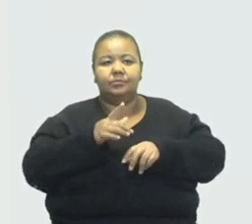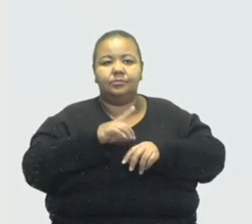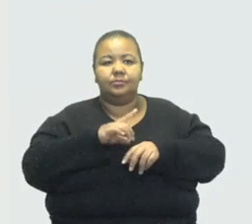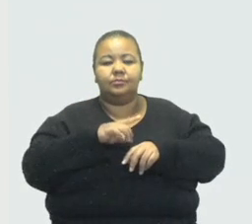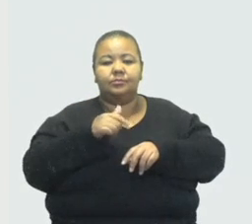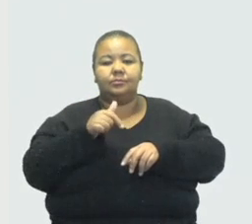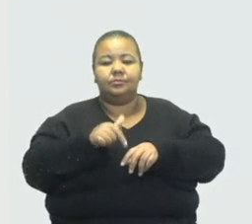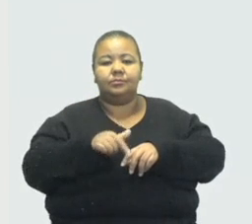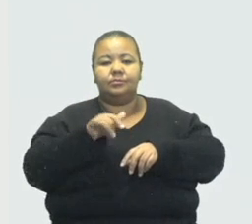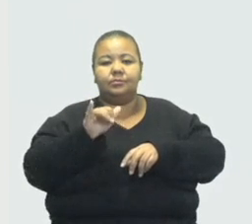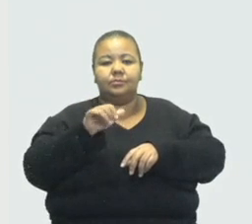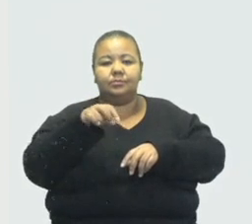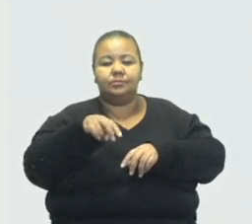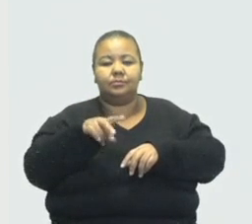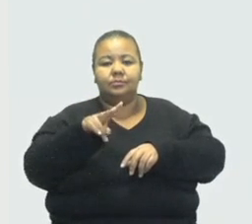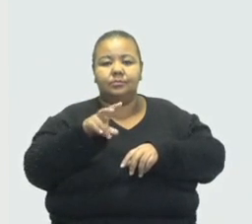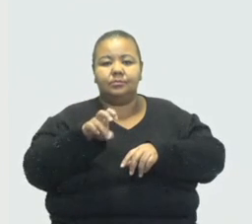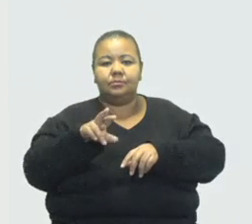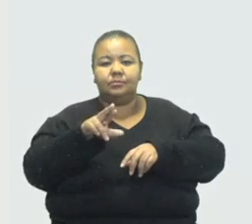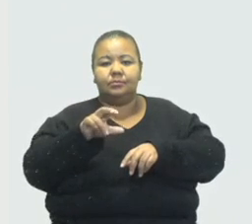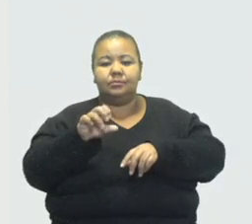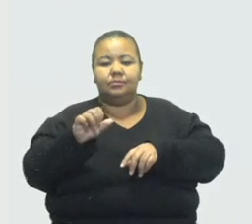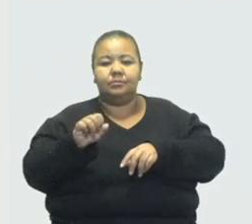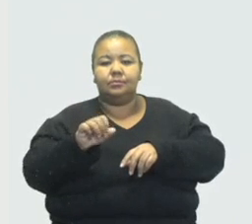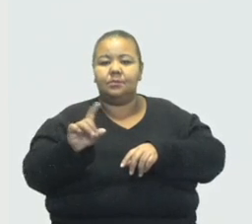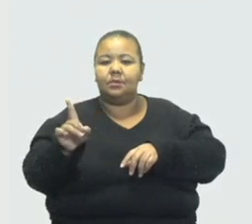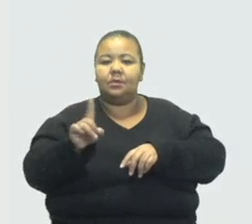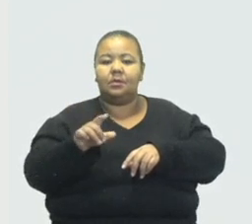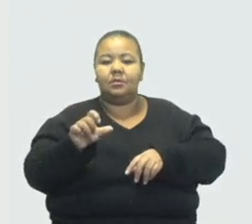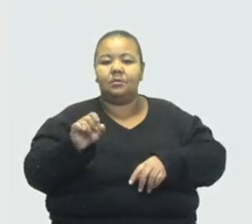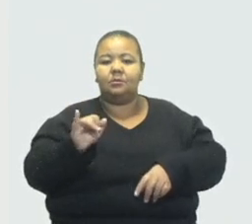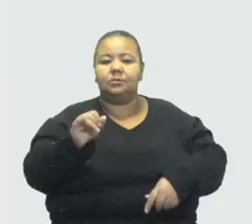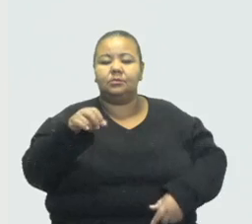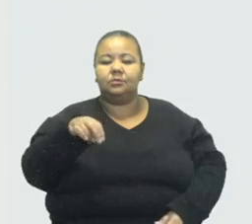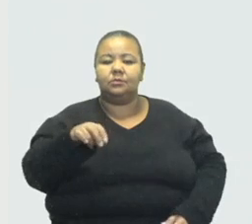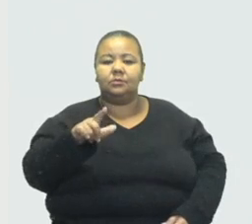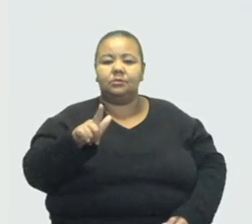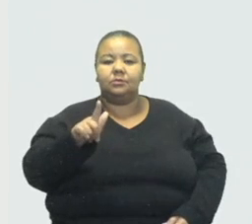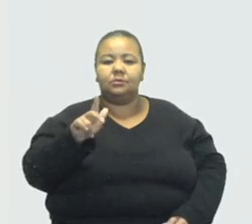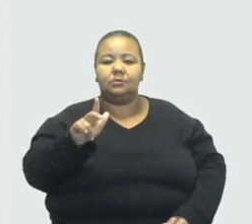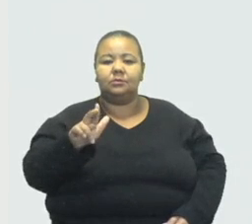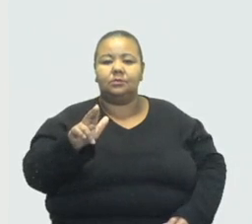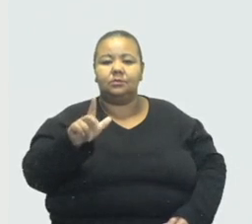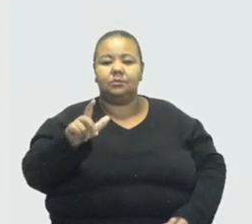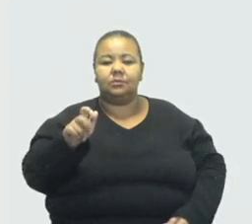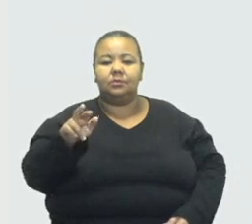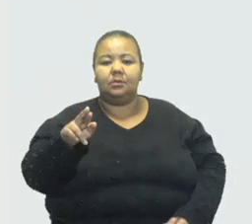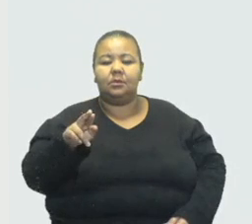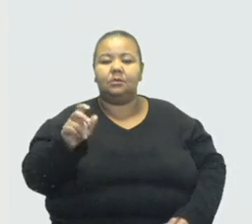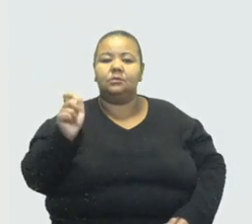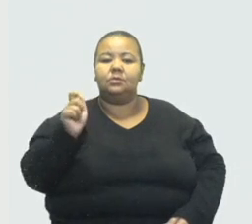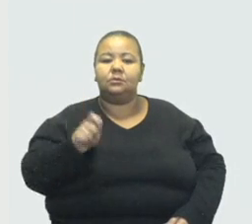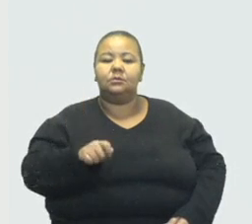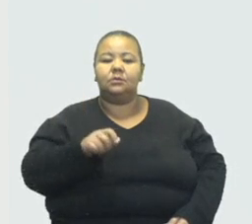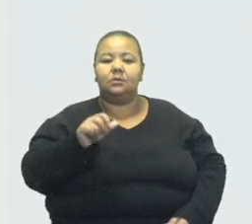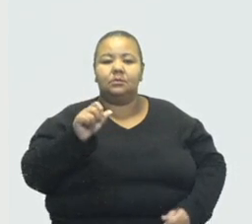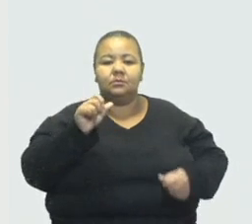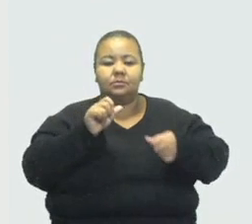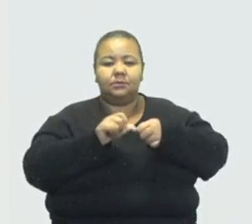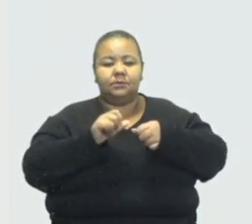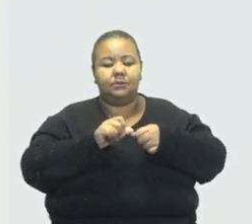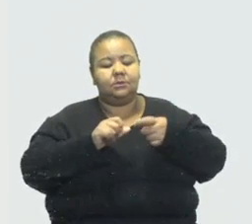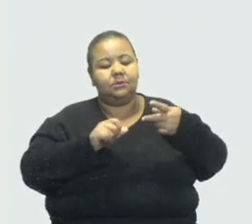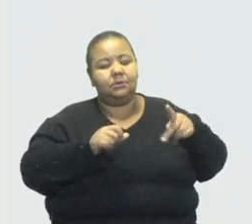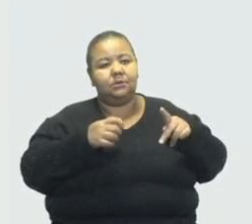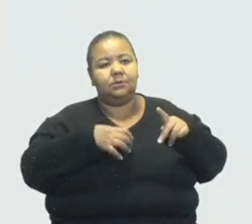tem inversa, ela é não singular. Se ela é uma matriz de ordem 2, eu posso aplicar aquele procedimento